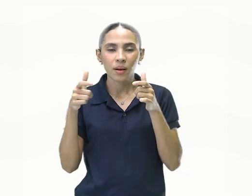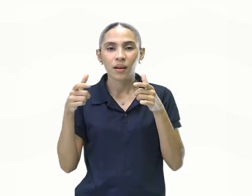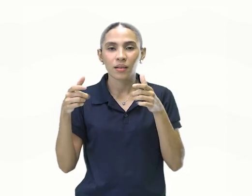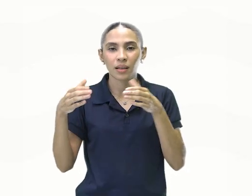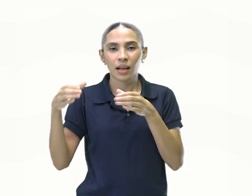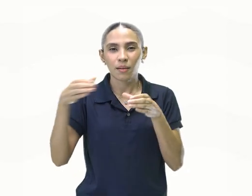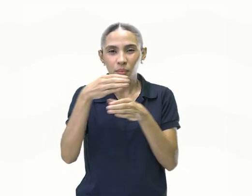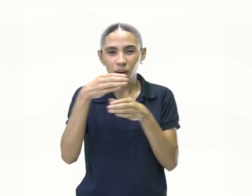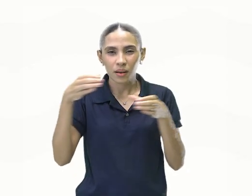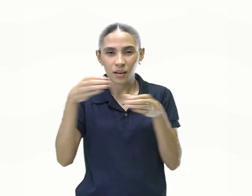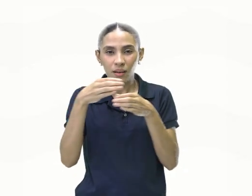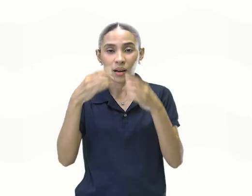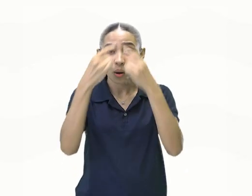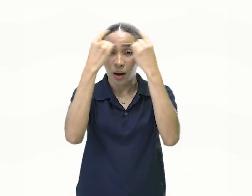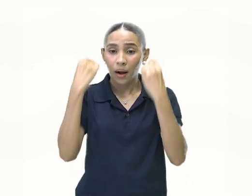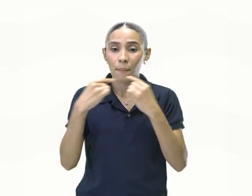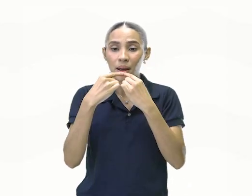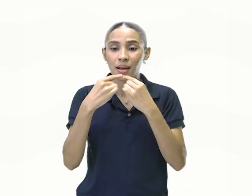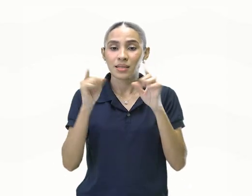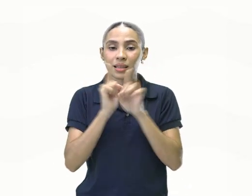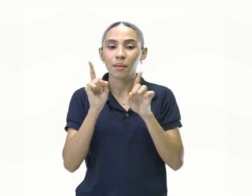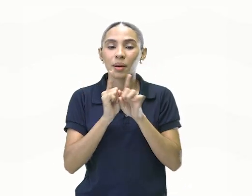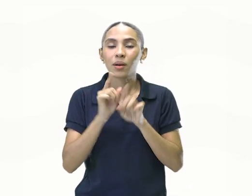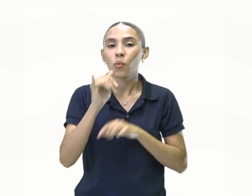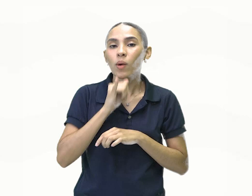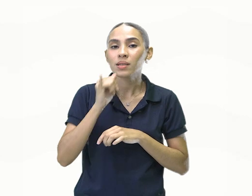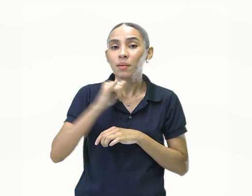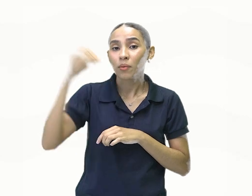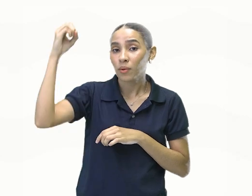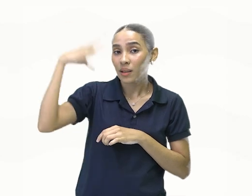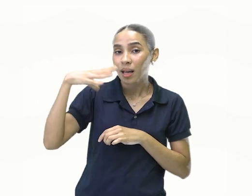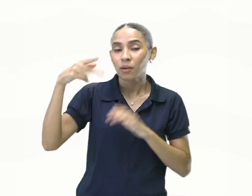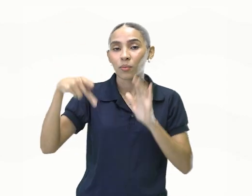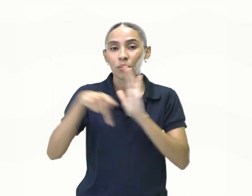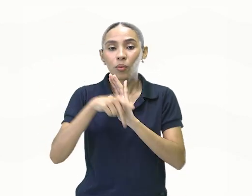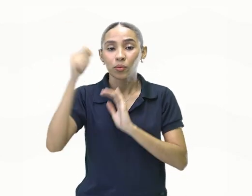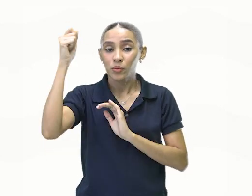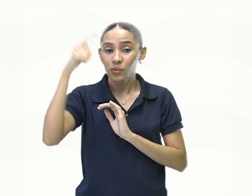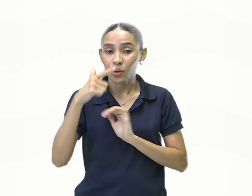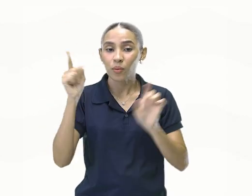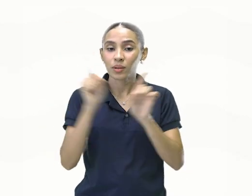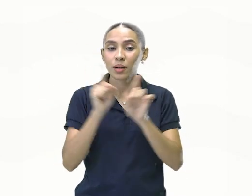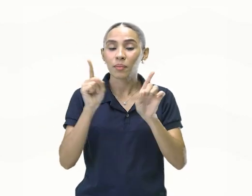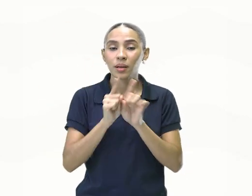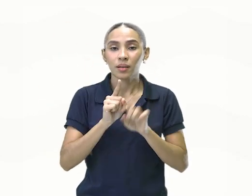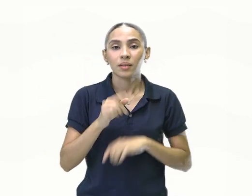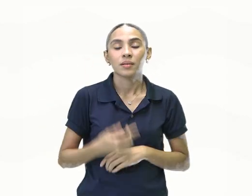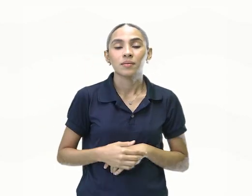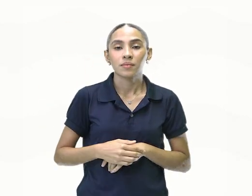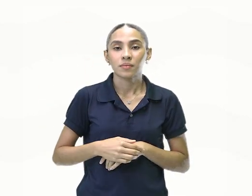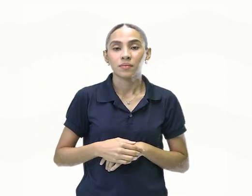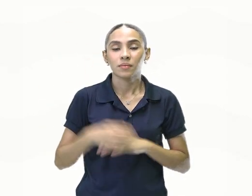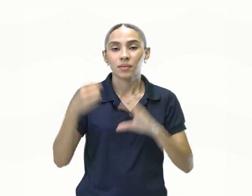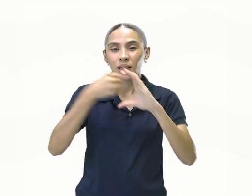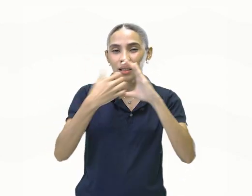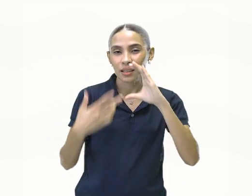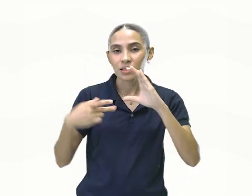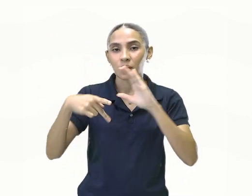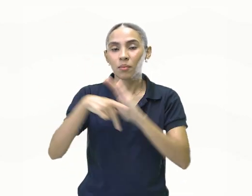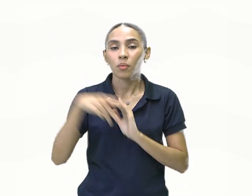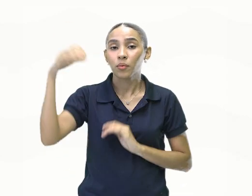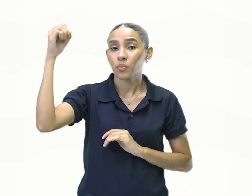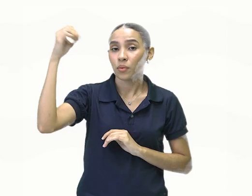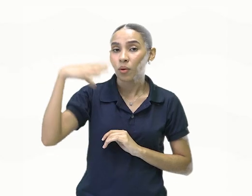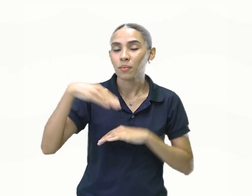E um exemplo também muito claro é como a luz proveniente do Sol e das fontes